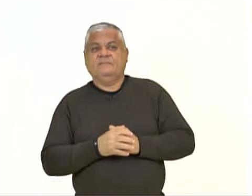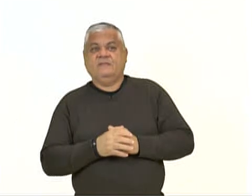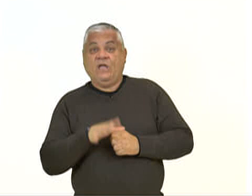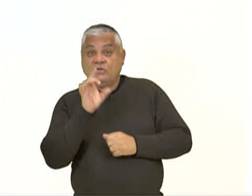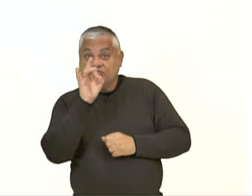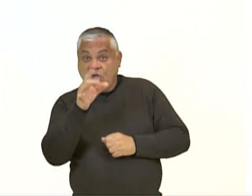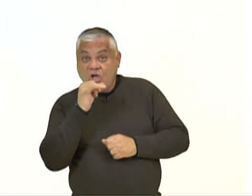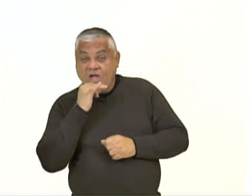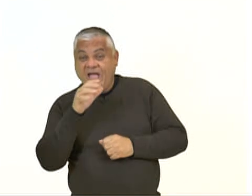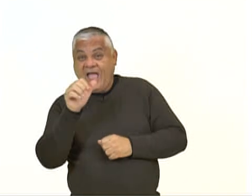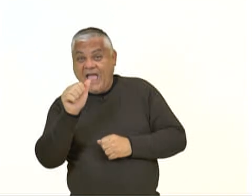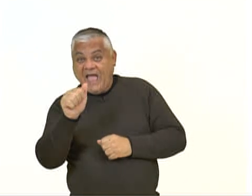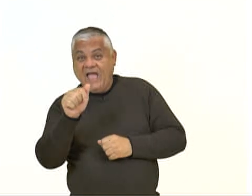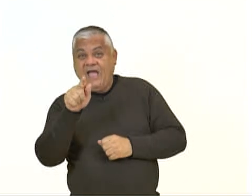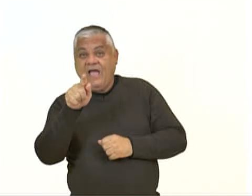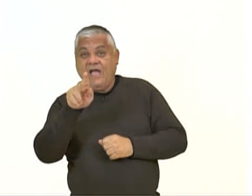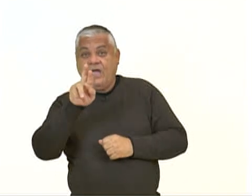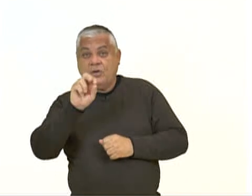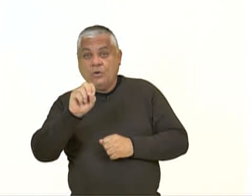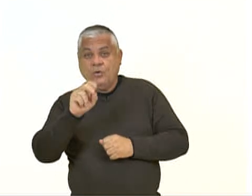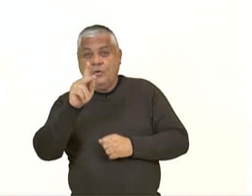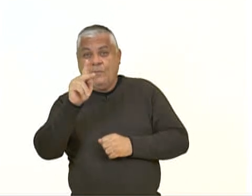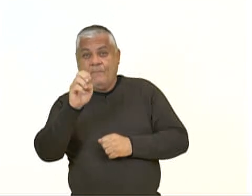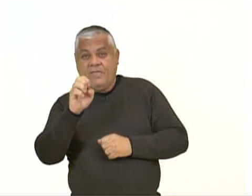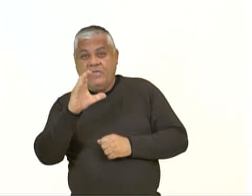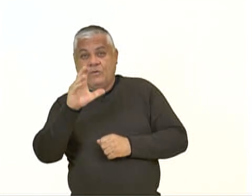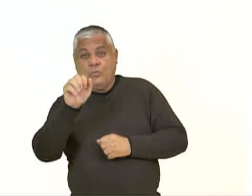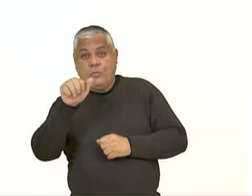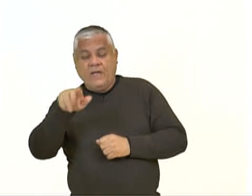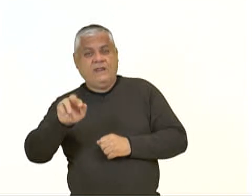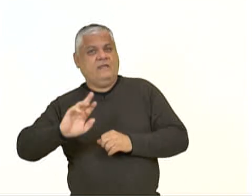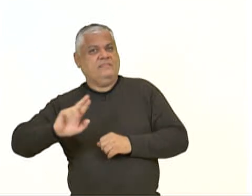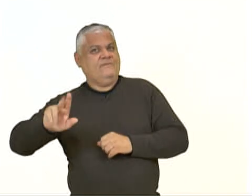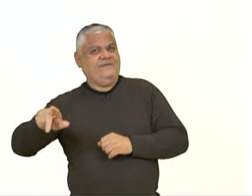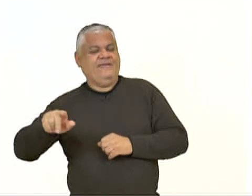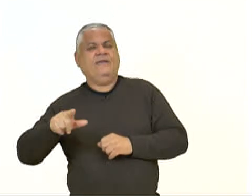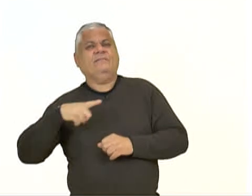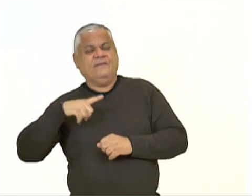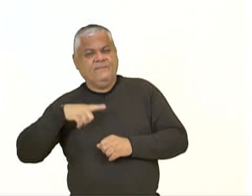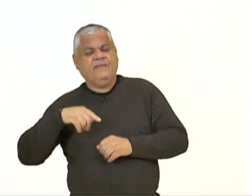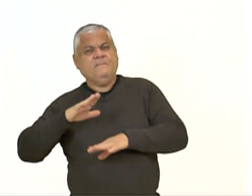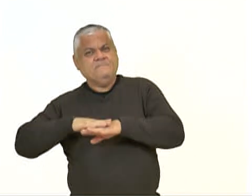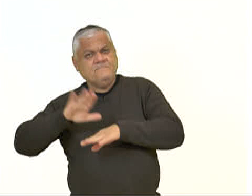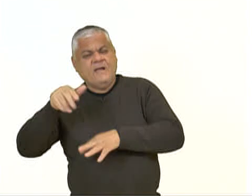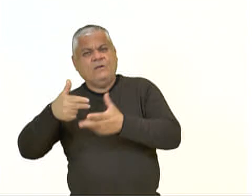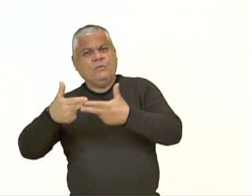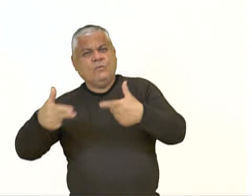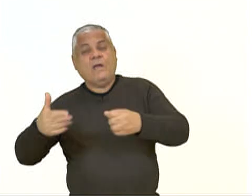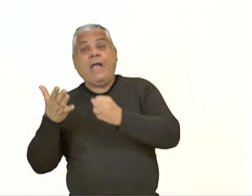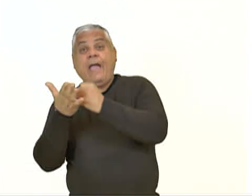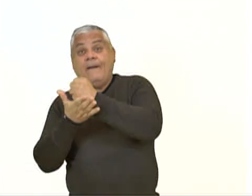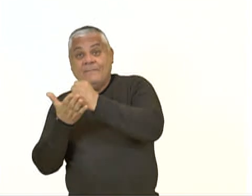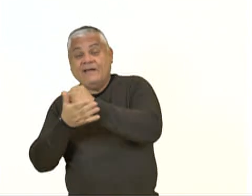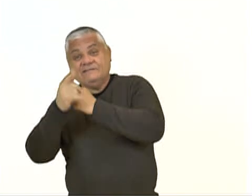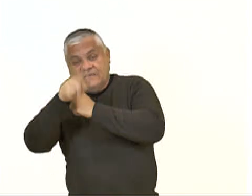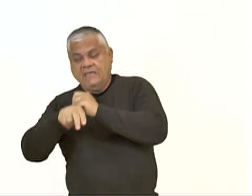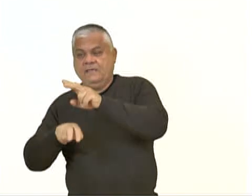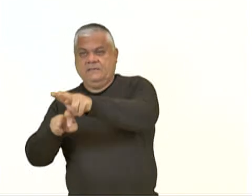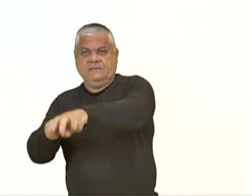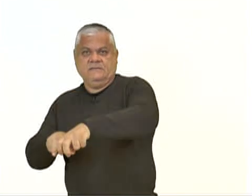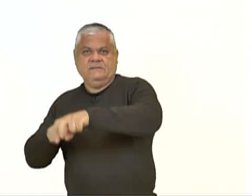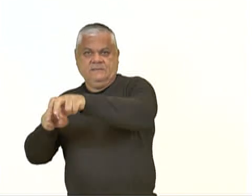somente as atividades da agropecuária. O que nós temos que pensar? A base dessa atividade é a agricultura e